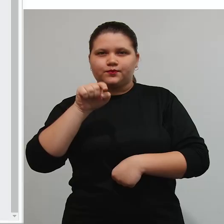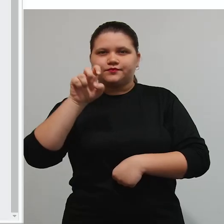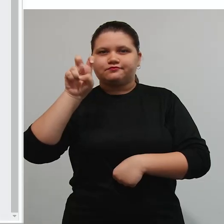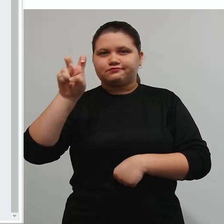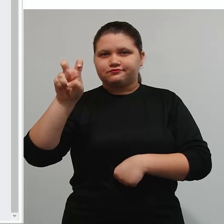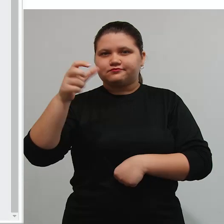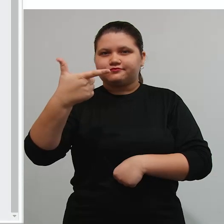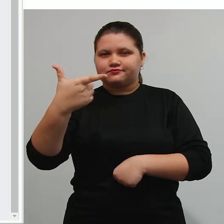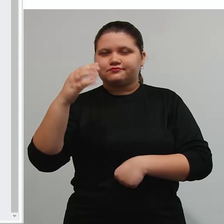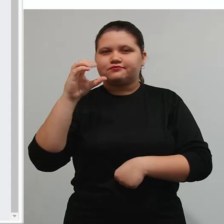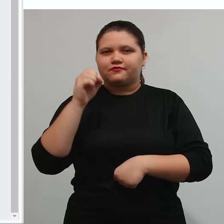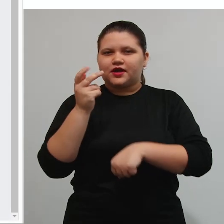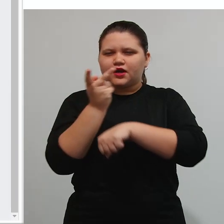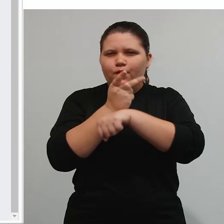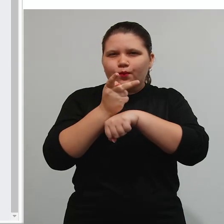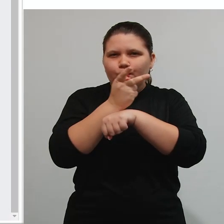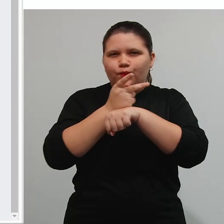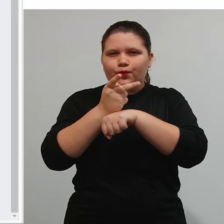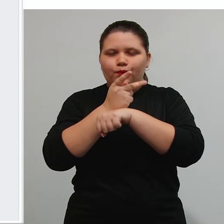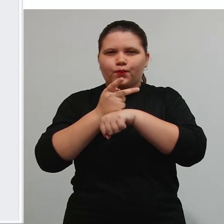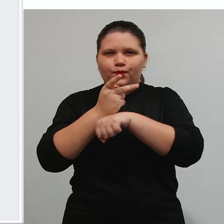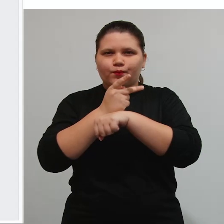Vamos pedir aqui para buscar.